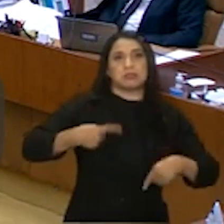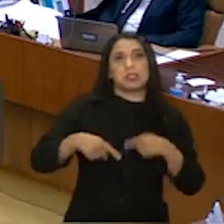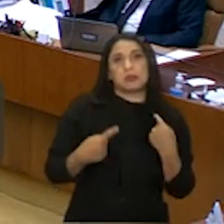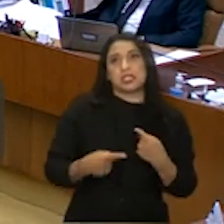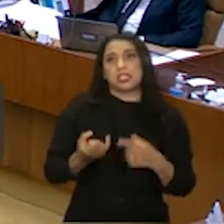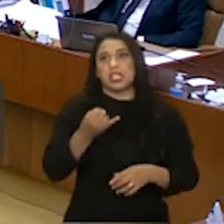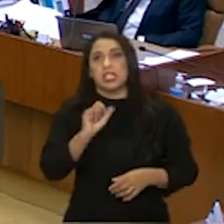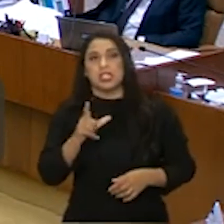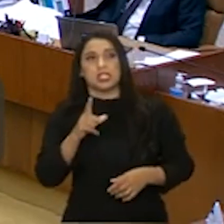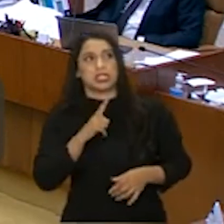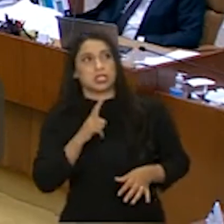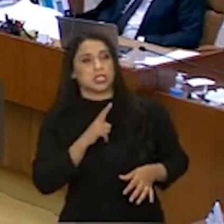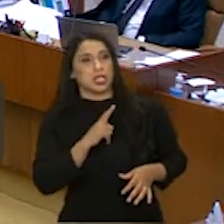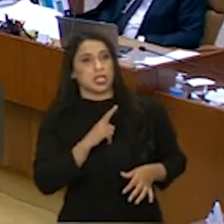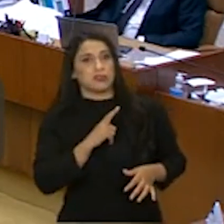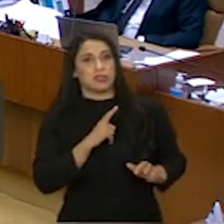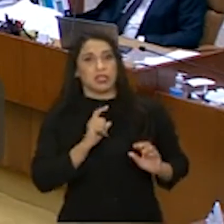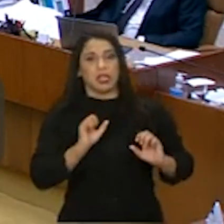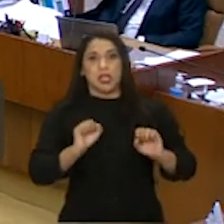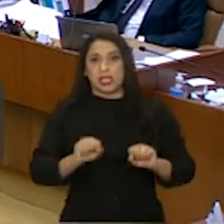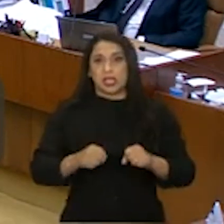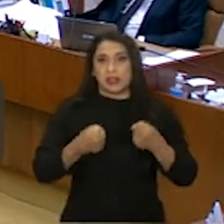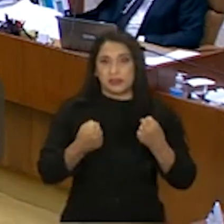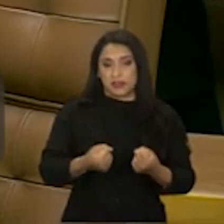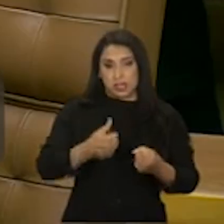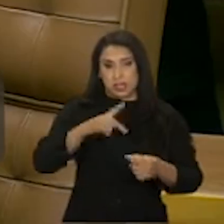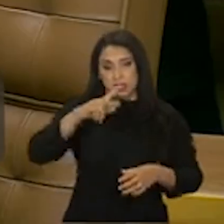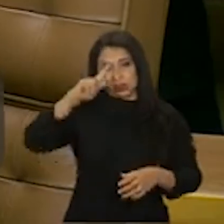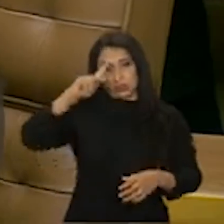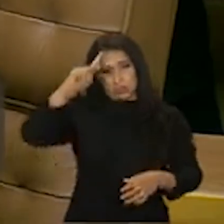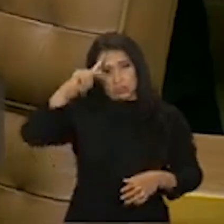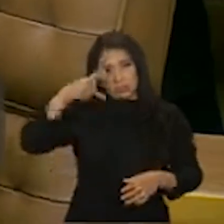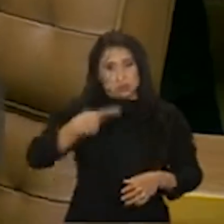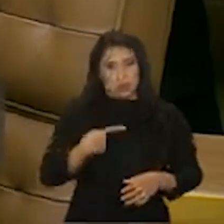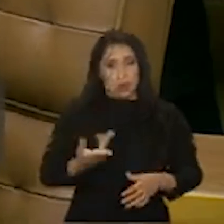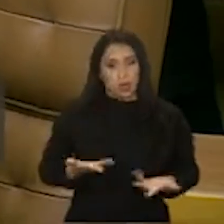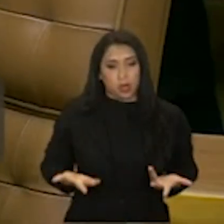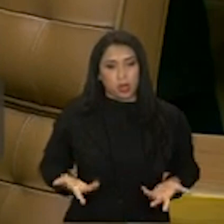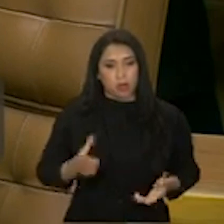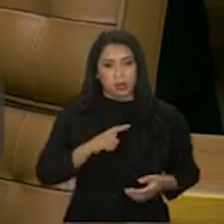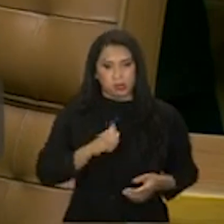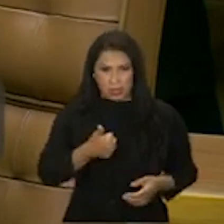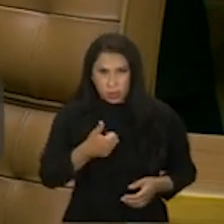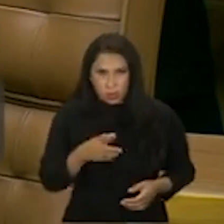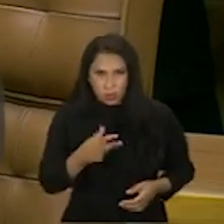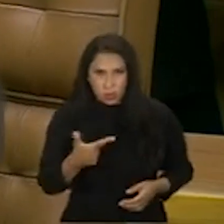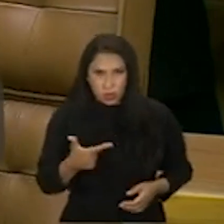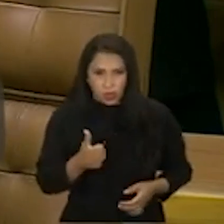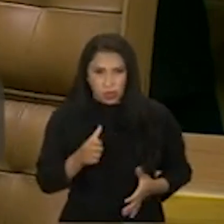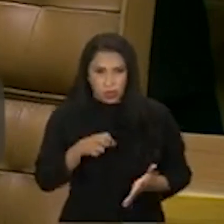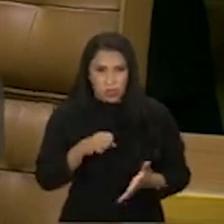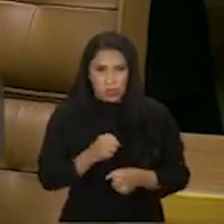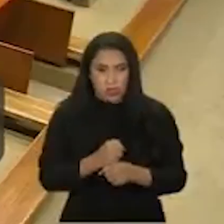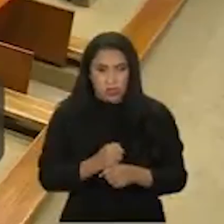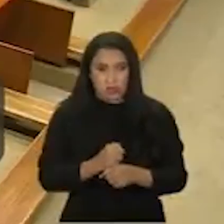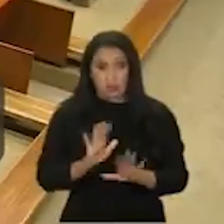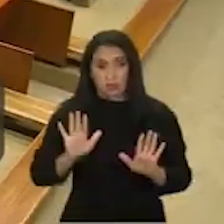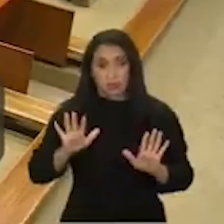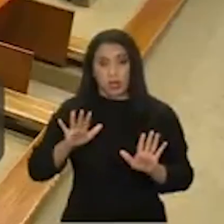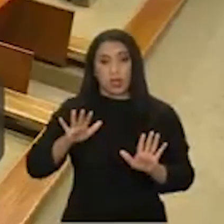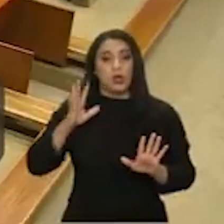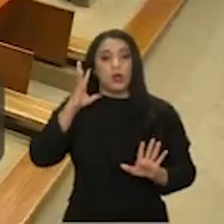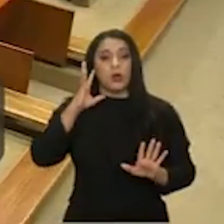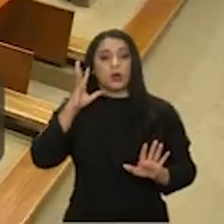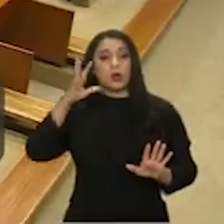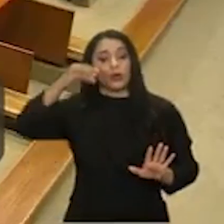houve ou não legítima defesa. Sim. Mas você já foi condenado há 12 anos? Ministro Gilmar, esse ponto que Vossa Excelência